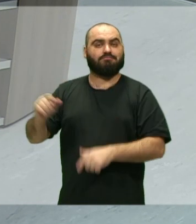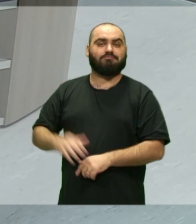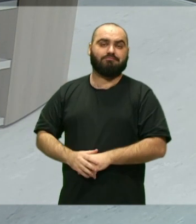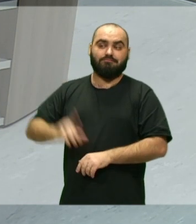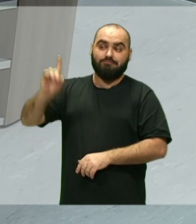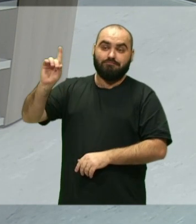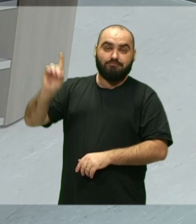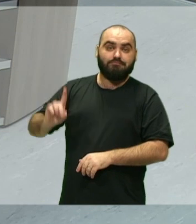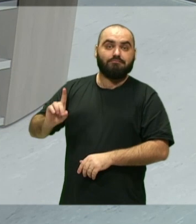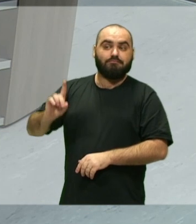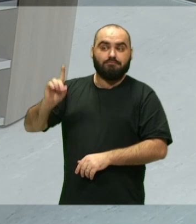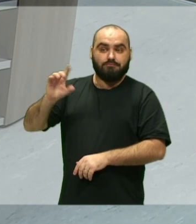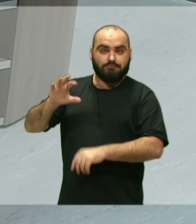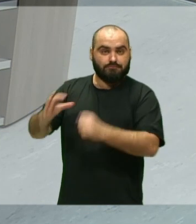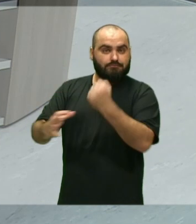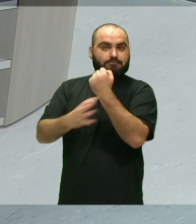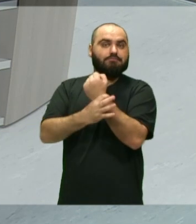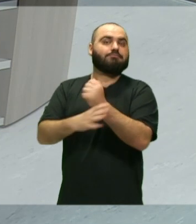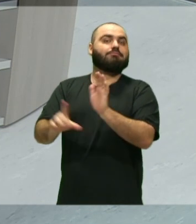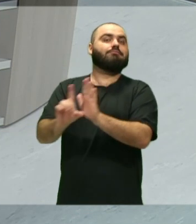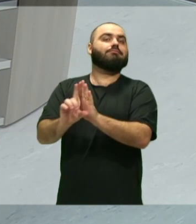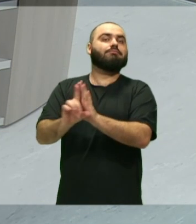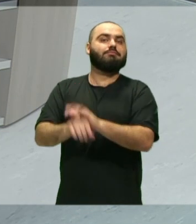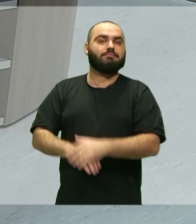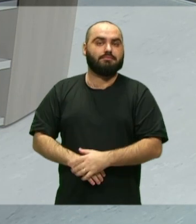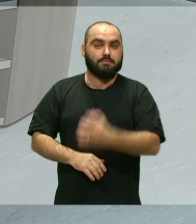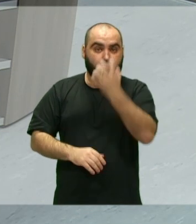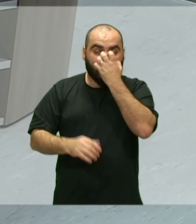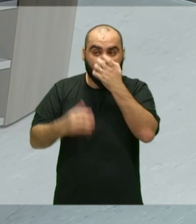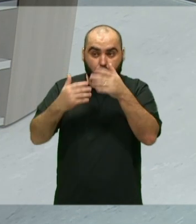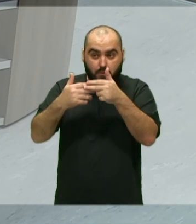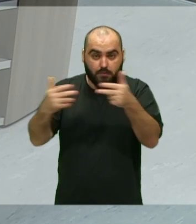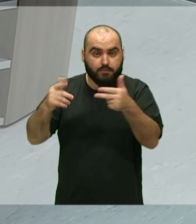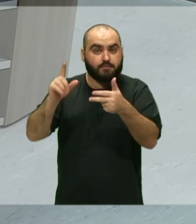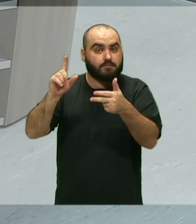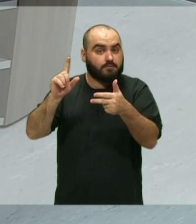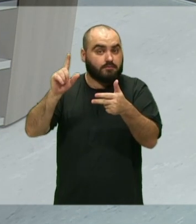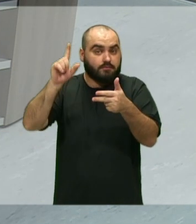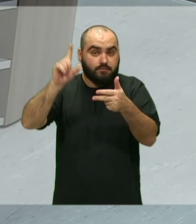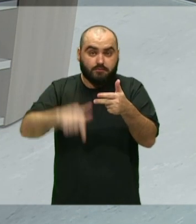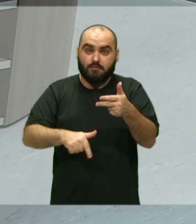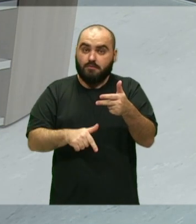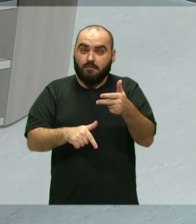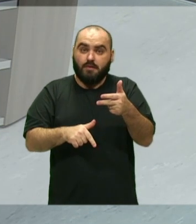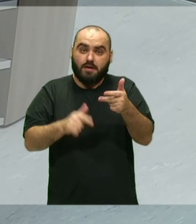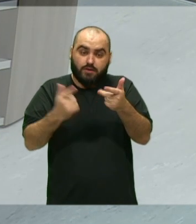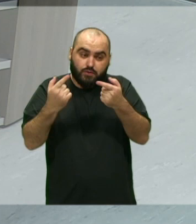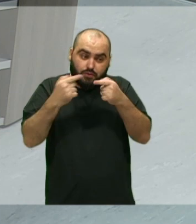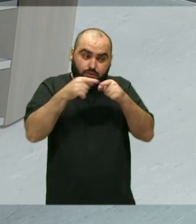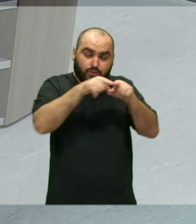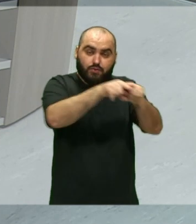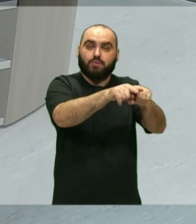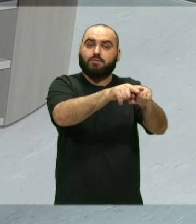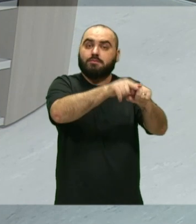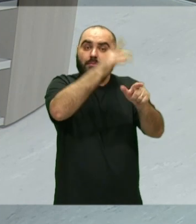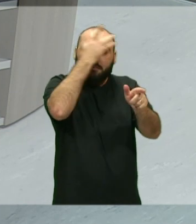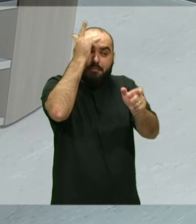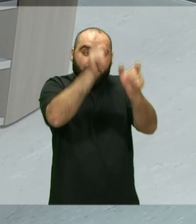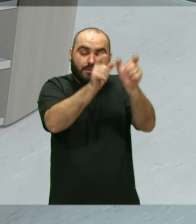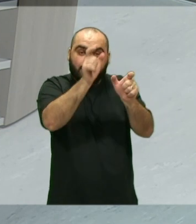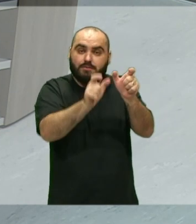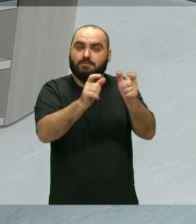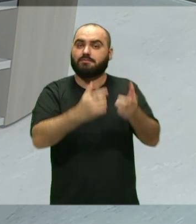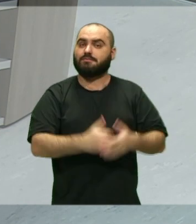tem, porque aquele animal ele é quase como se fosse uma extensão do próprio deficiente